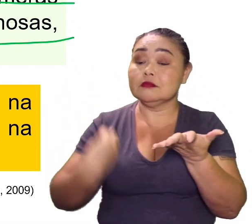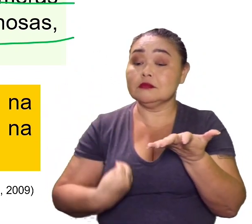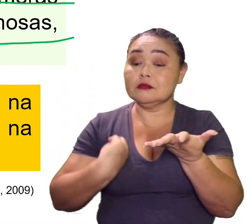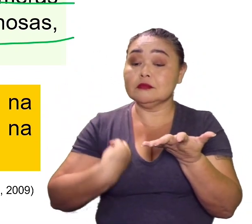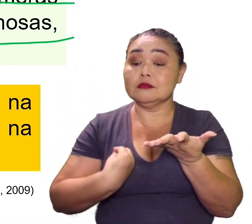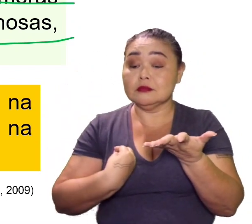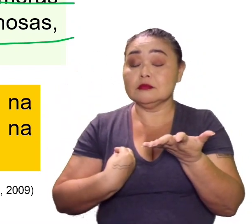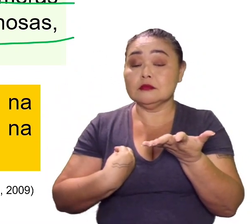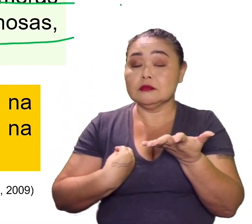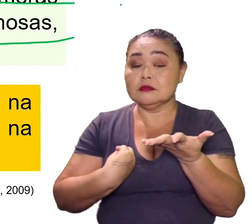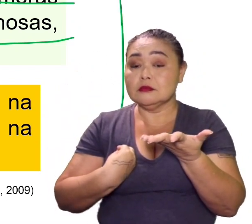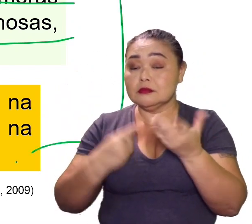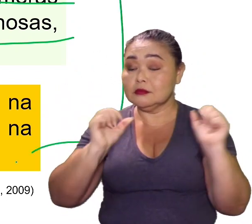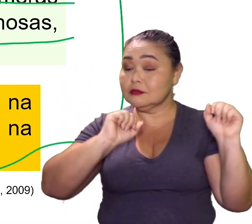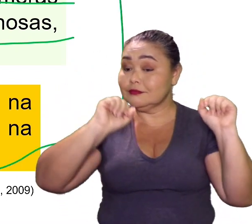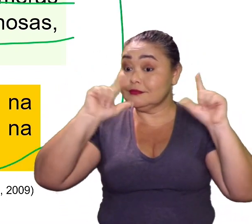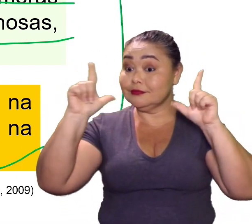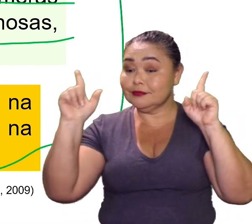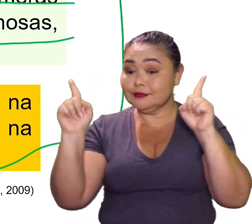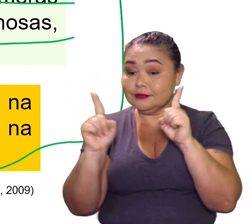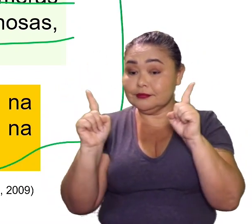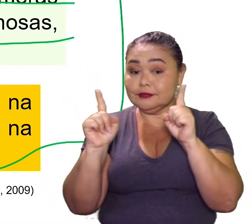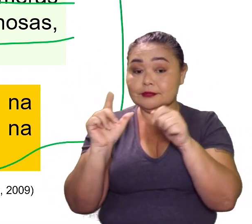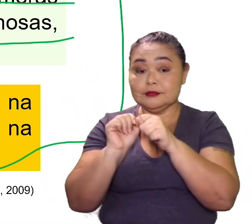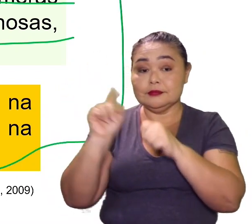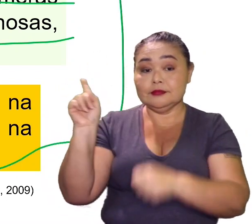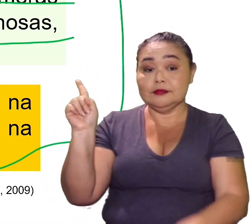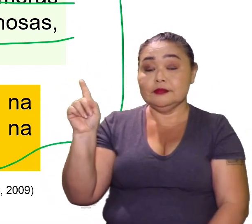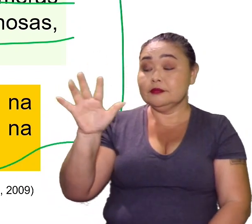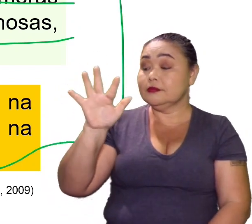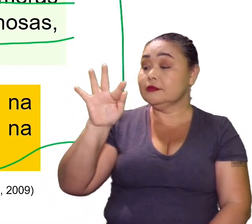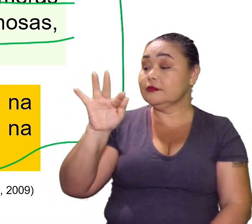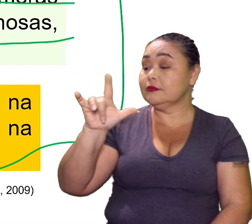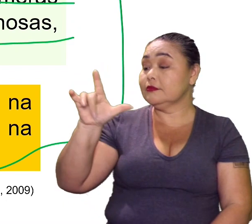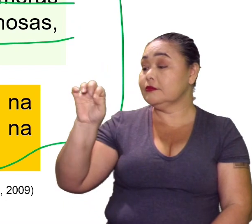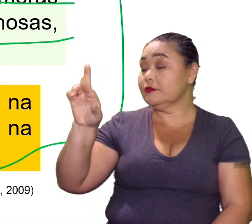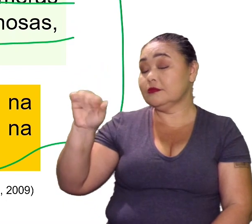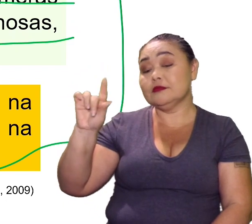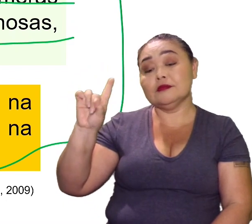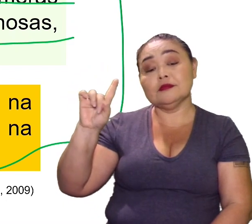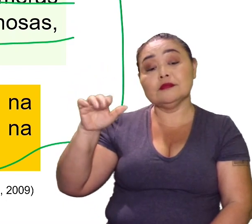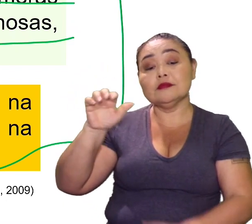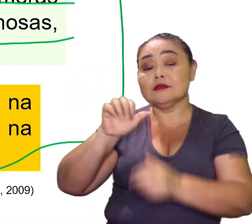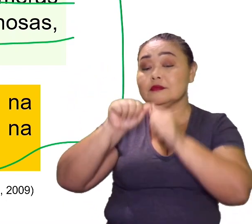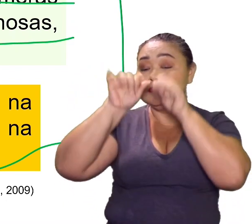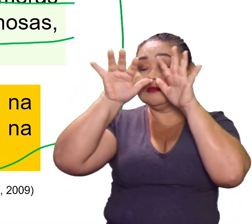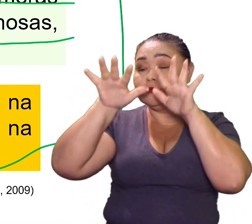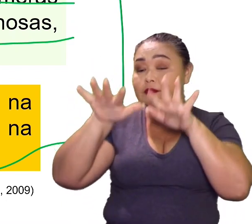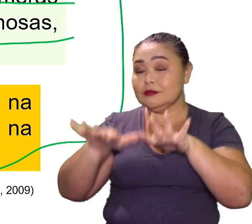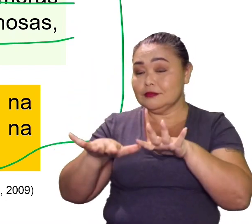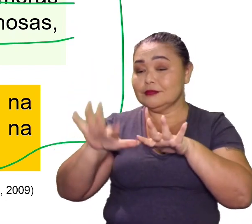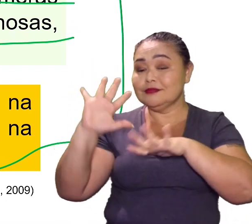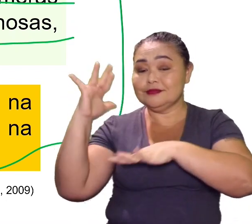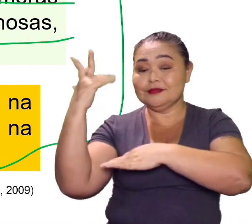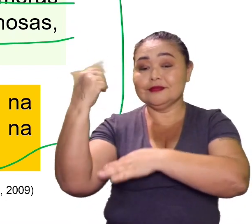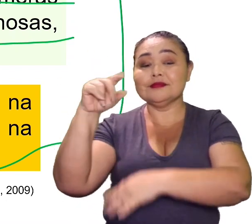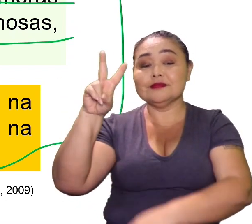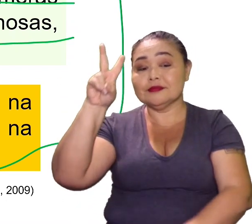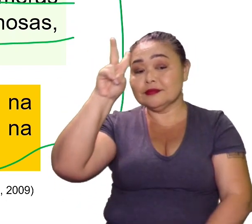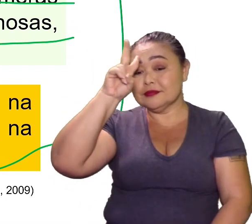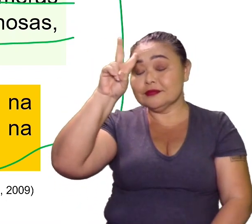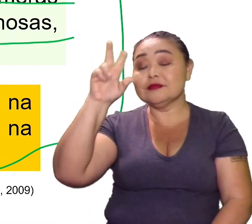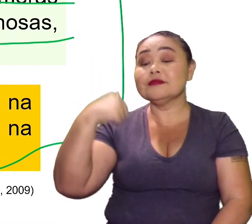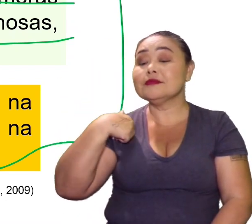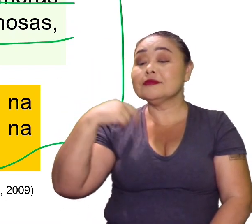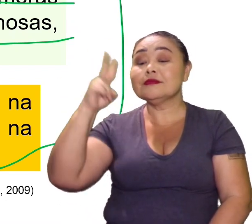um pequeno slide, né? Olha aqui a flora amazônica é abençoada pela natureza. Eu gostei desse texto aqui, fez até a gente lembrar de uma